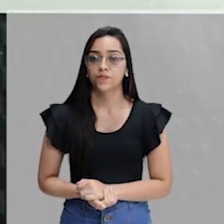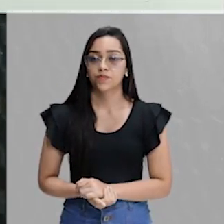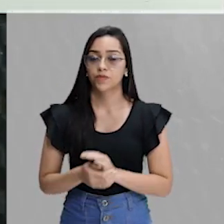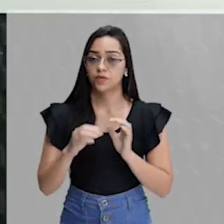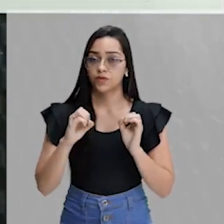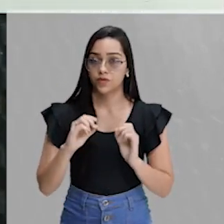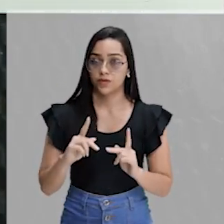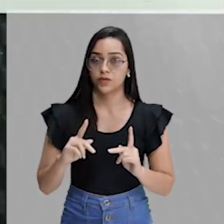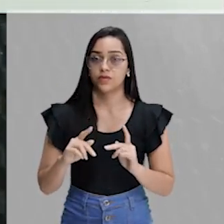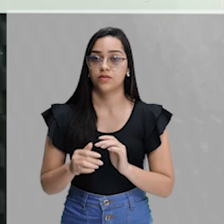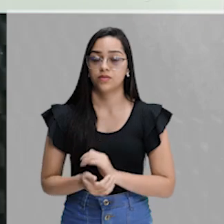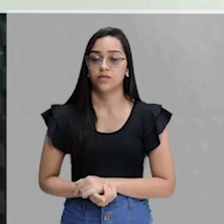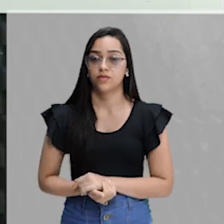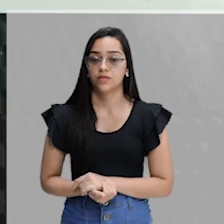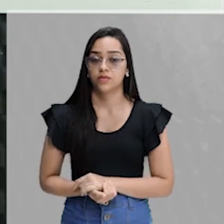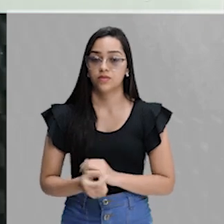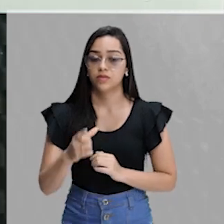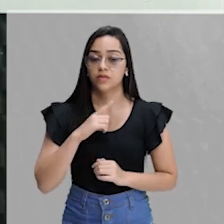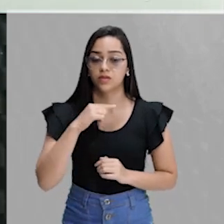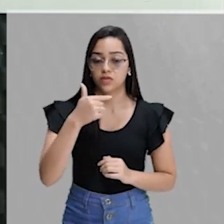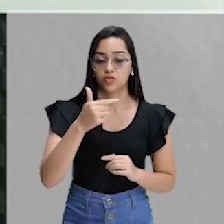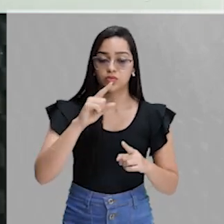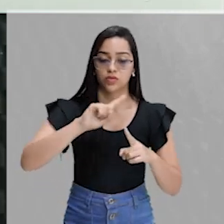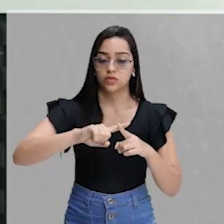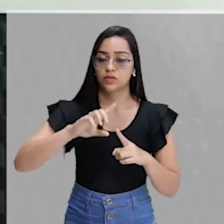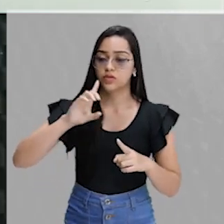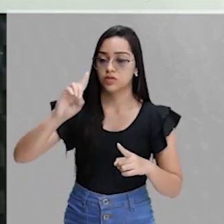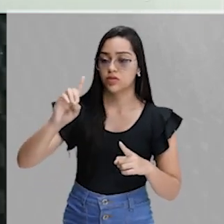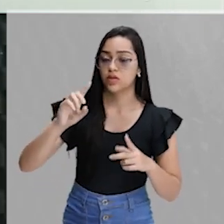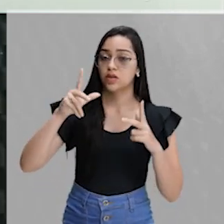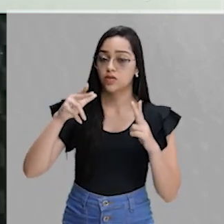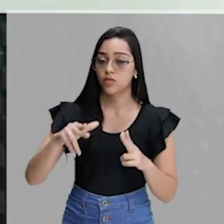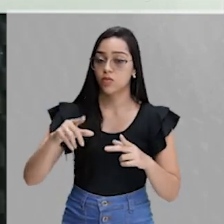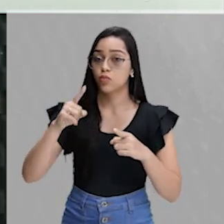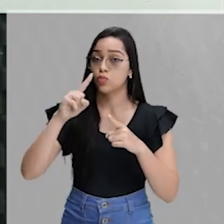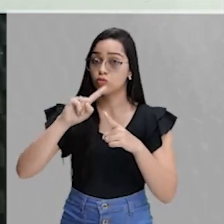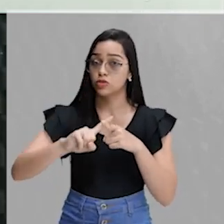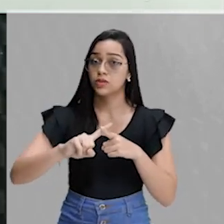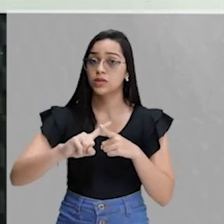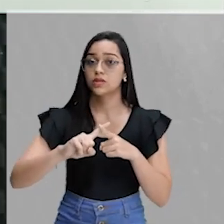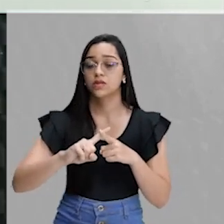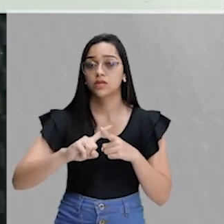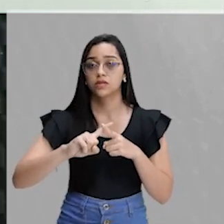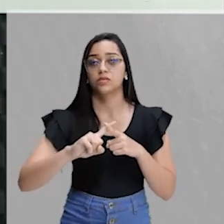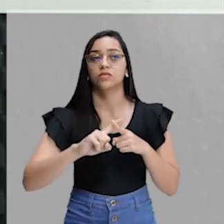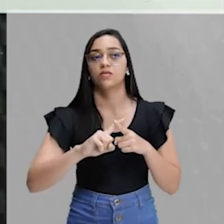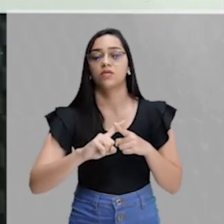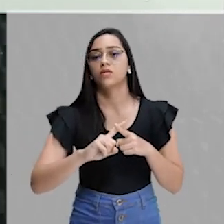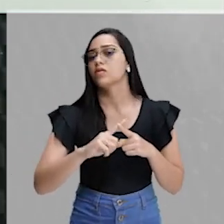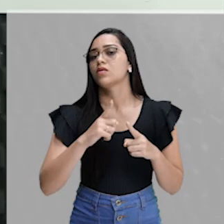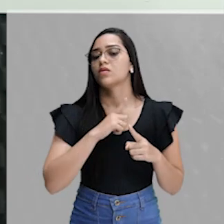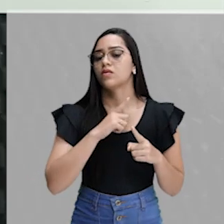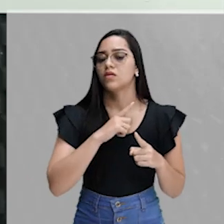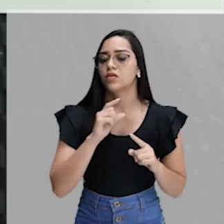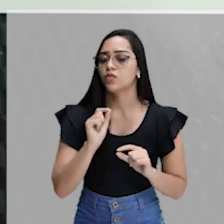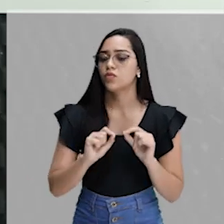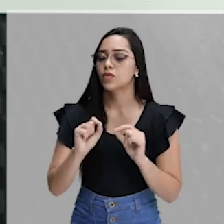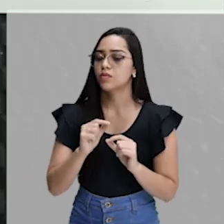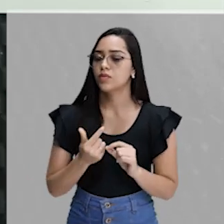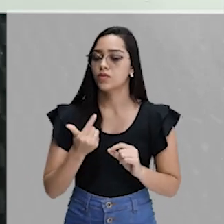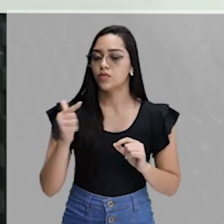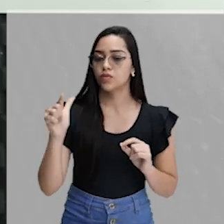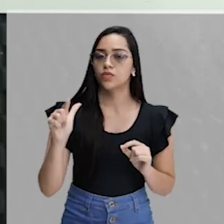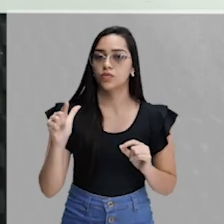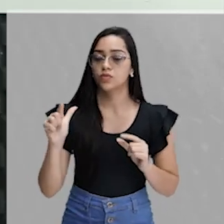Ok? O 2 vezes D, eles estão multiplicando, certo? Então, eles passam para o outro